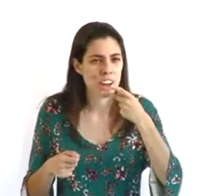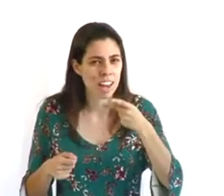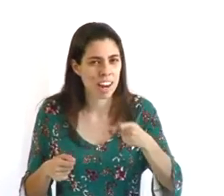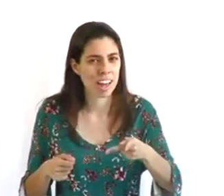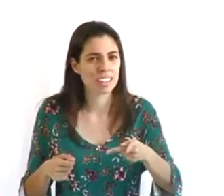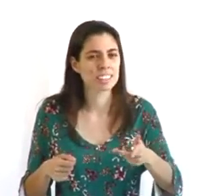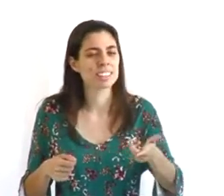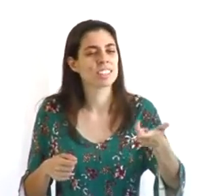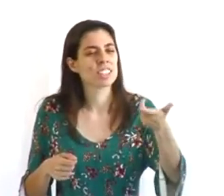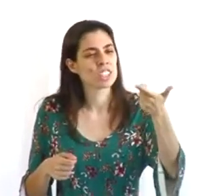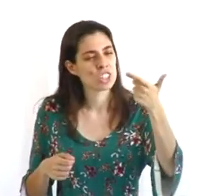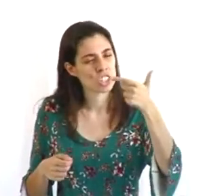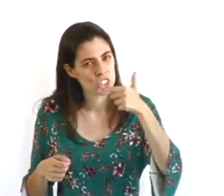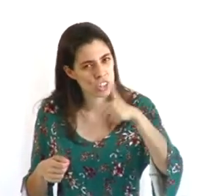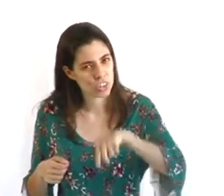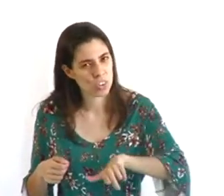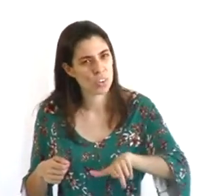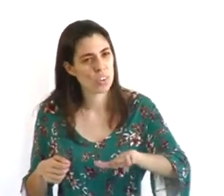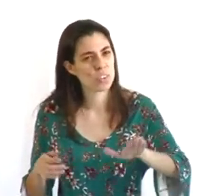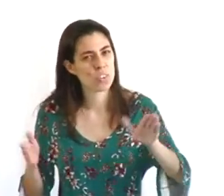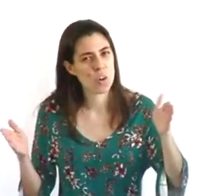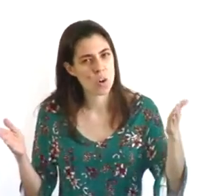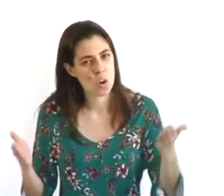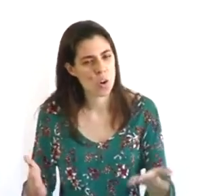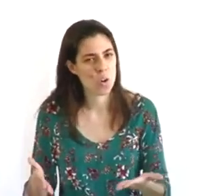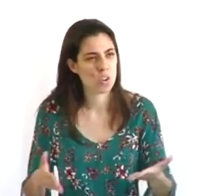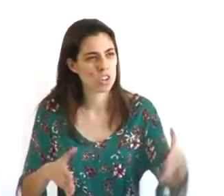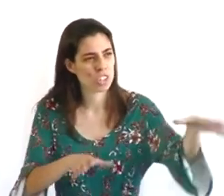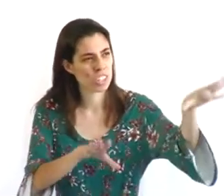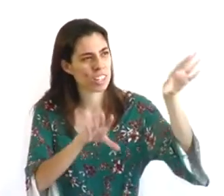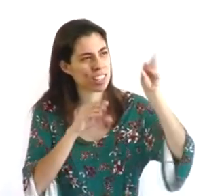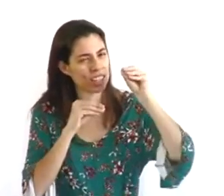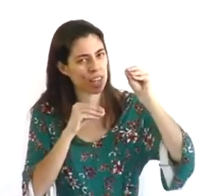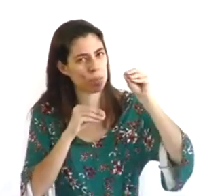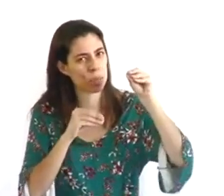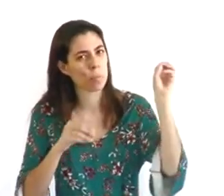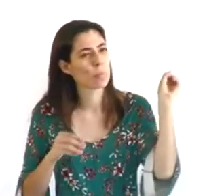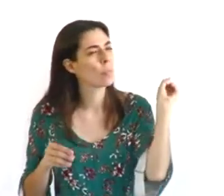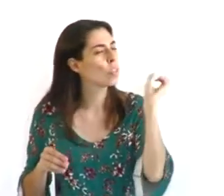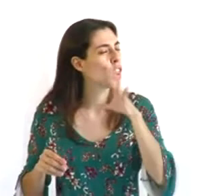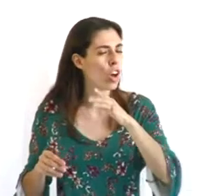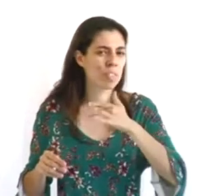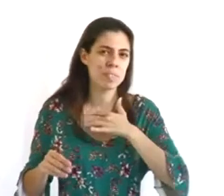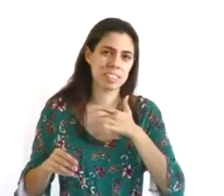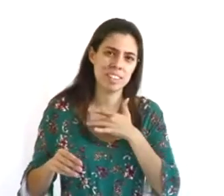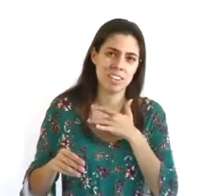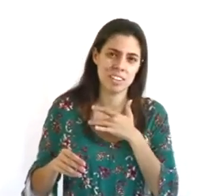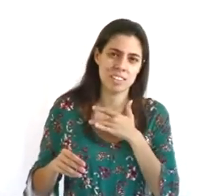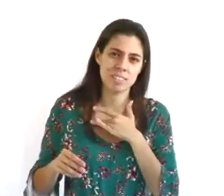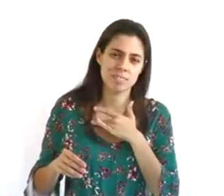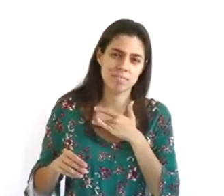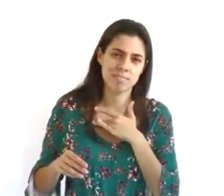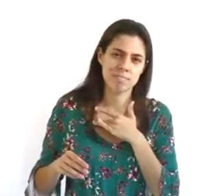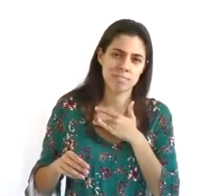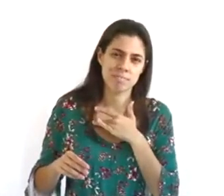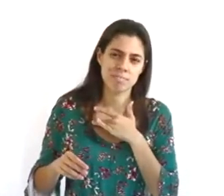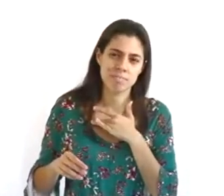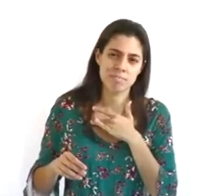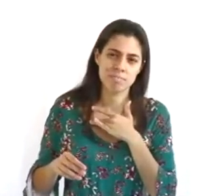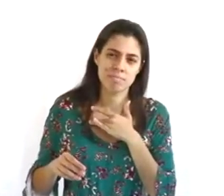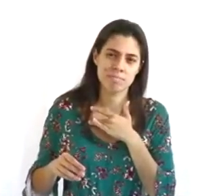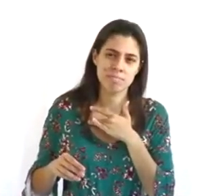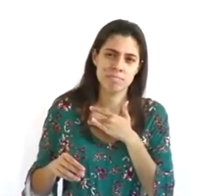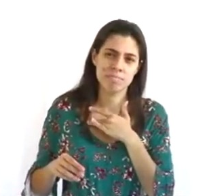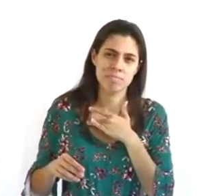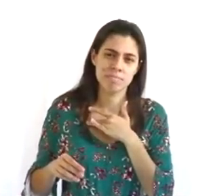já estamos vivendo misericórdias novas. Por que estamos aqui nesta manhã? Porque a sua misericórdia